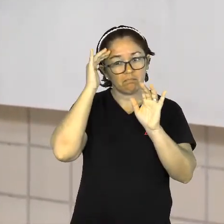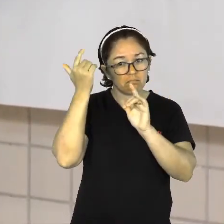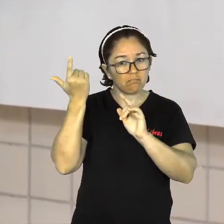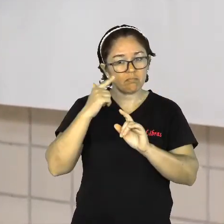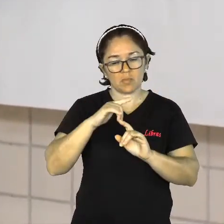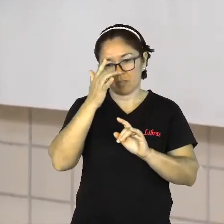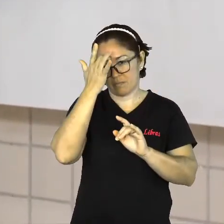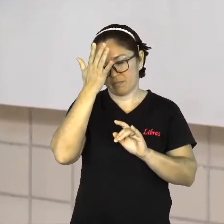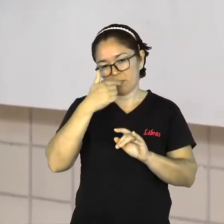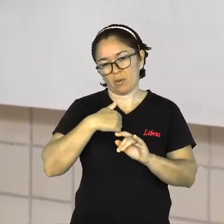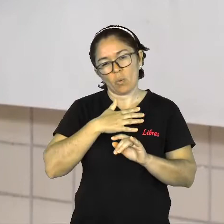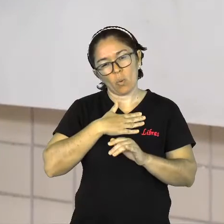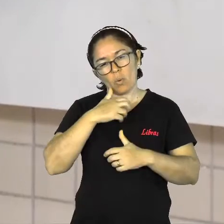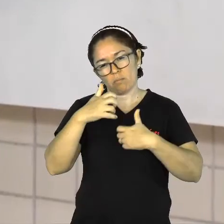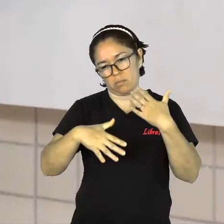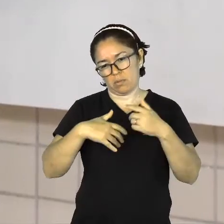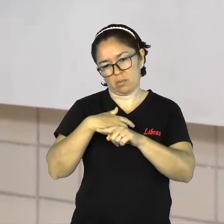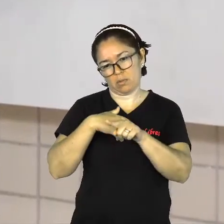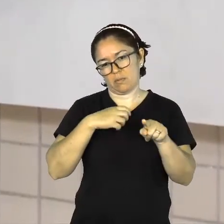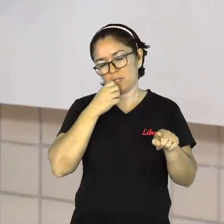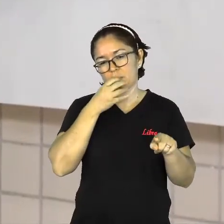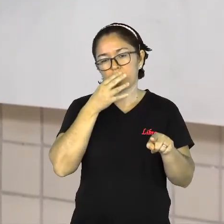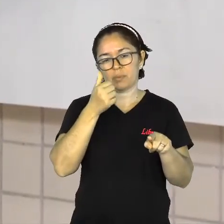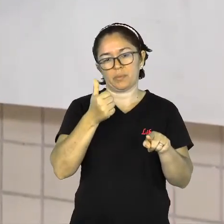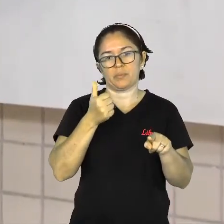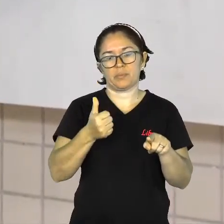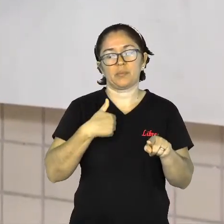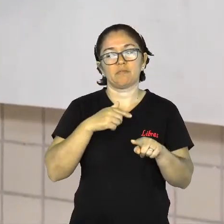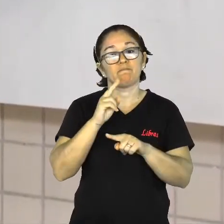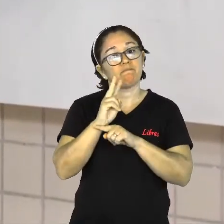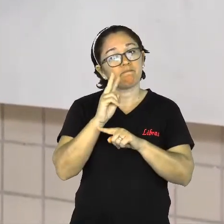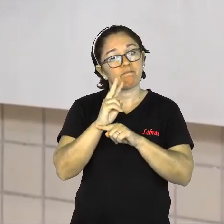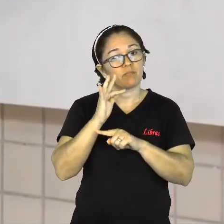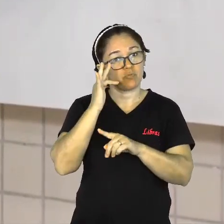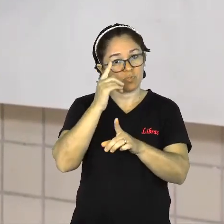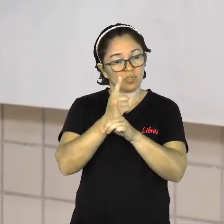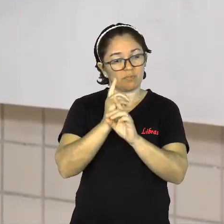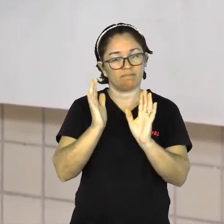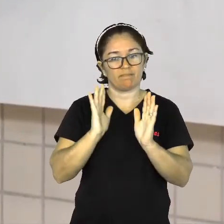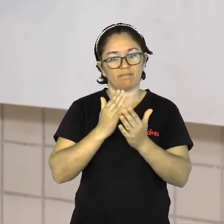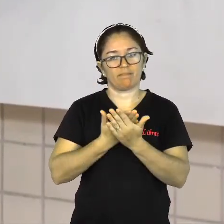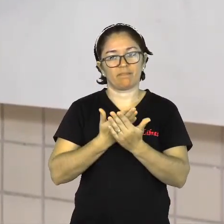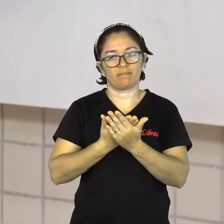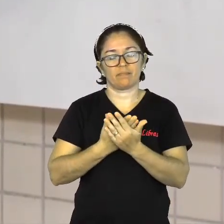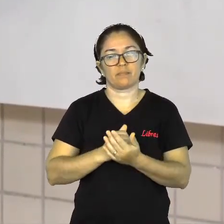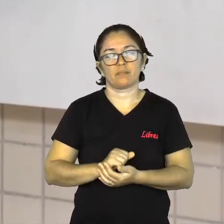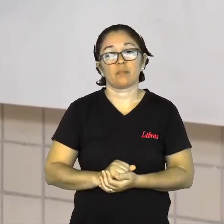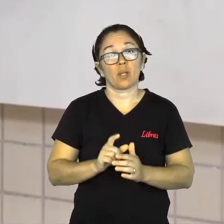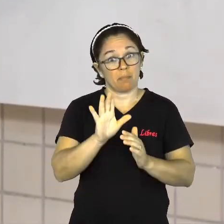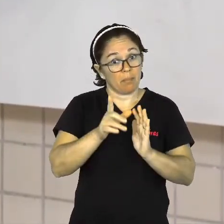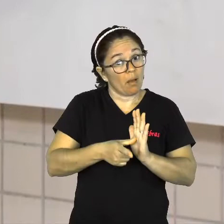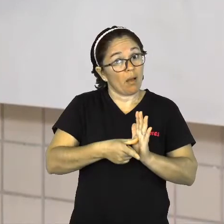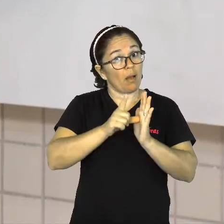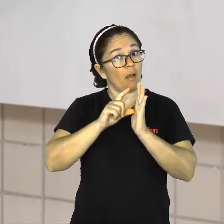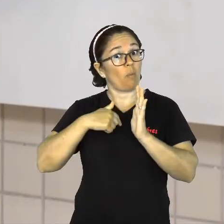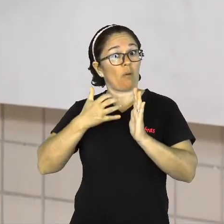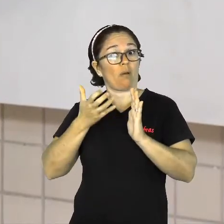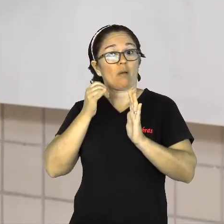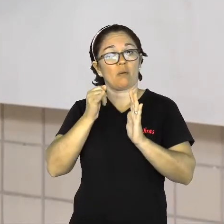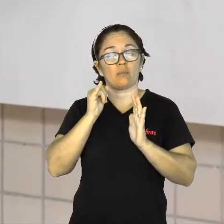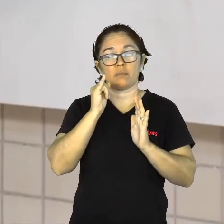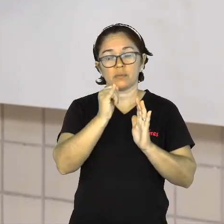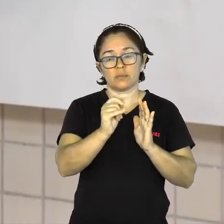fácil e gostoso trabalhar com esse assunto. Eu espero você até a próxima aula. Mas antes disso, quero relembrar